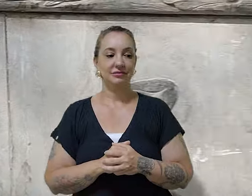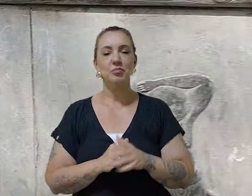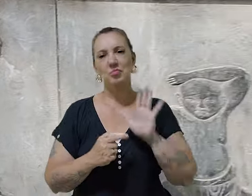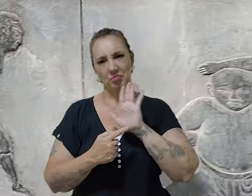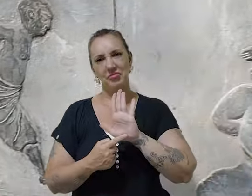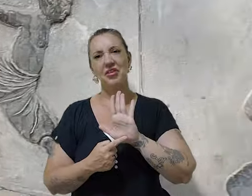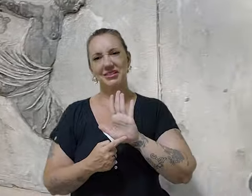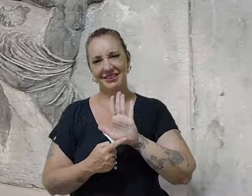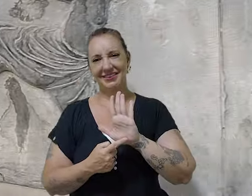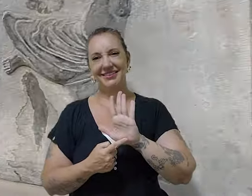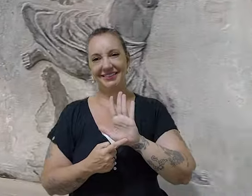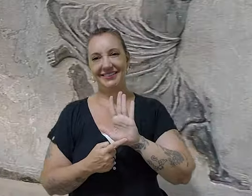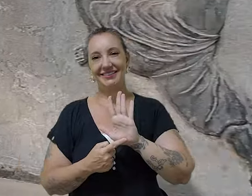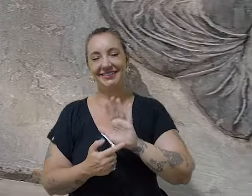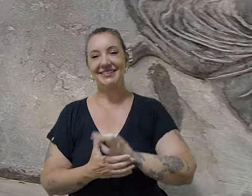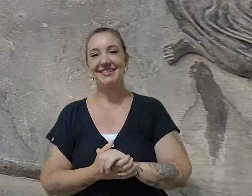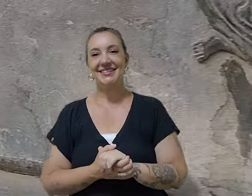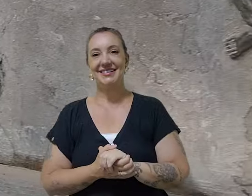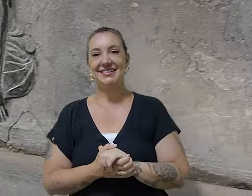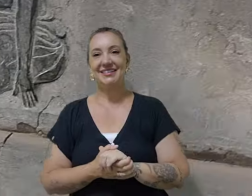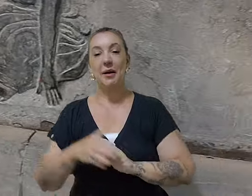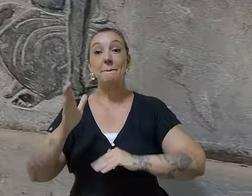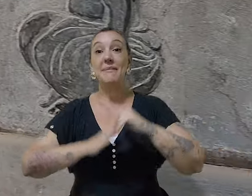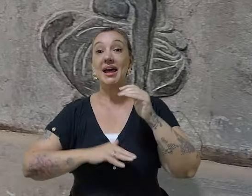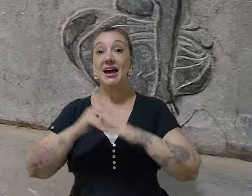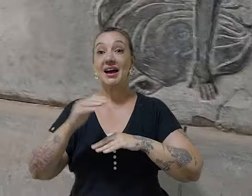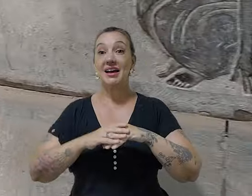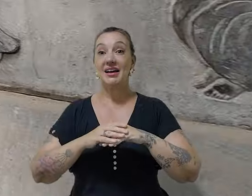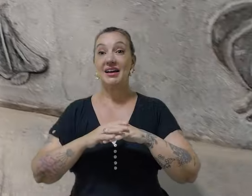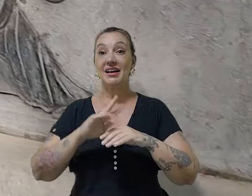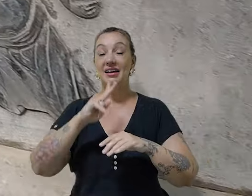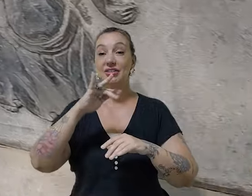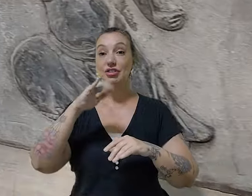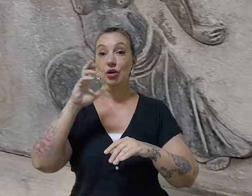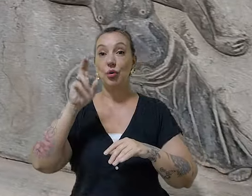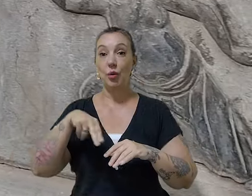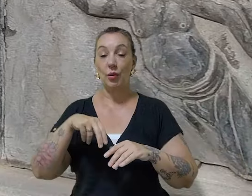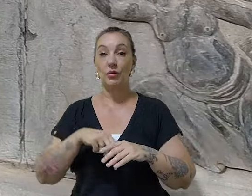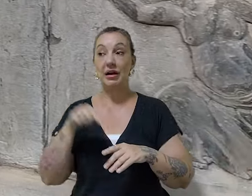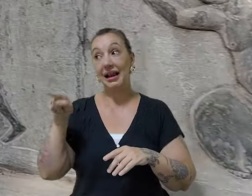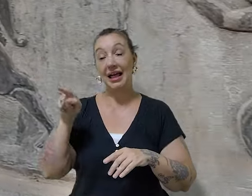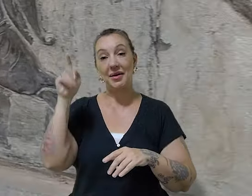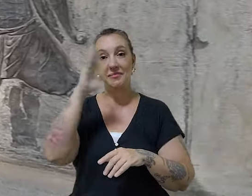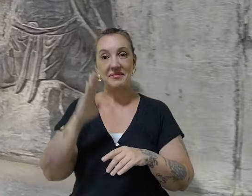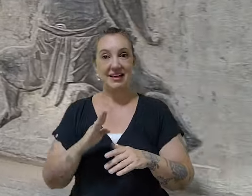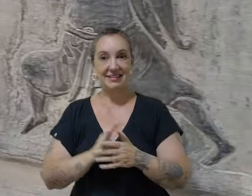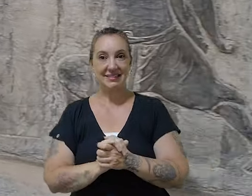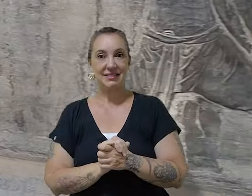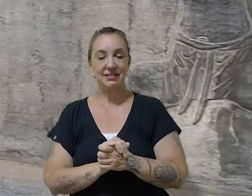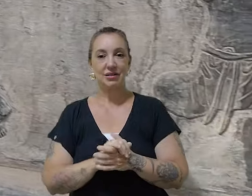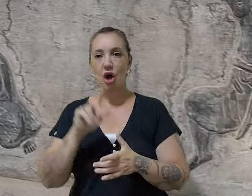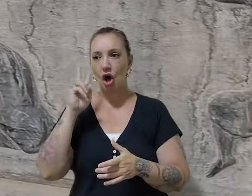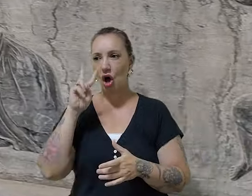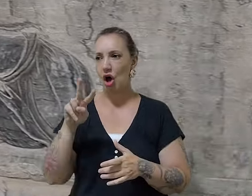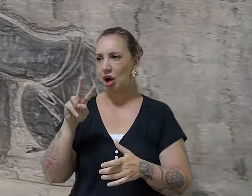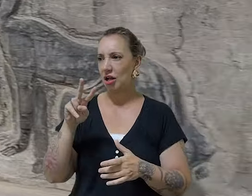takezinho aí, ó. Para os praticantes de Qigong do Brasil. Olha que lindo essa.